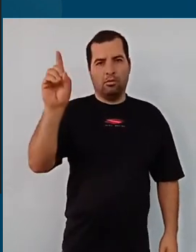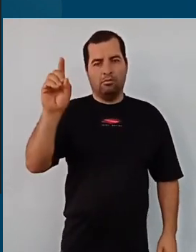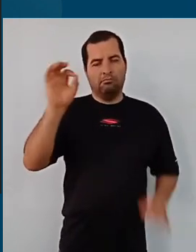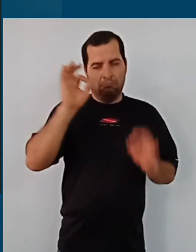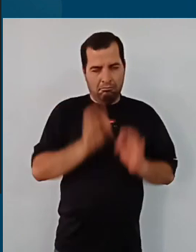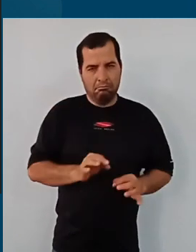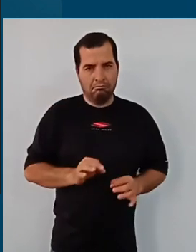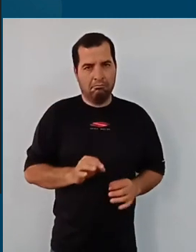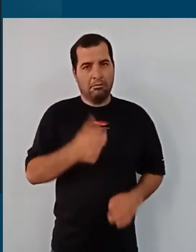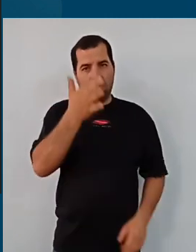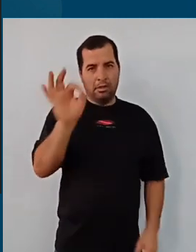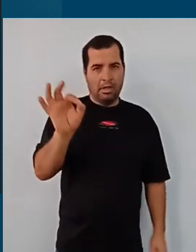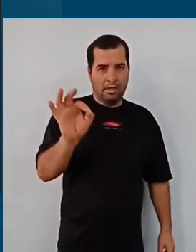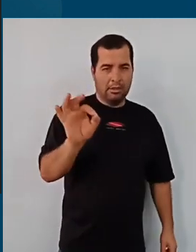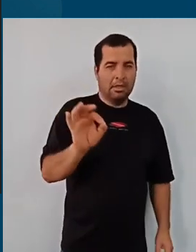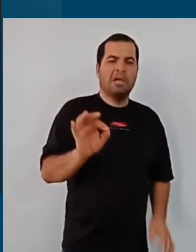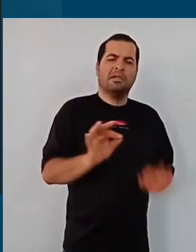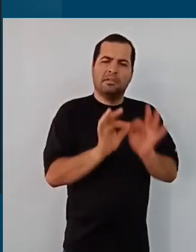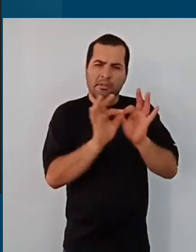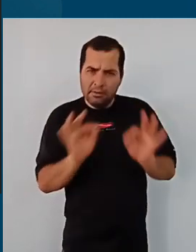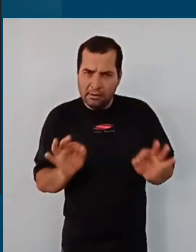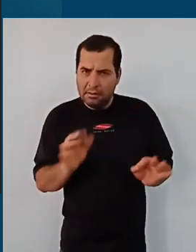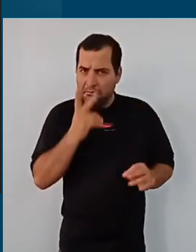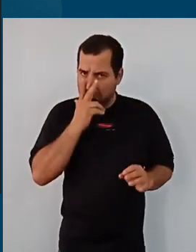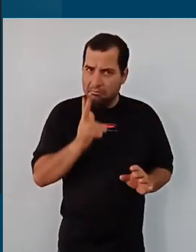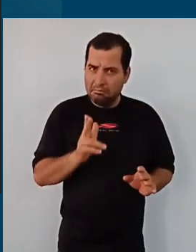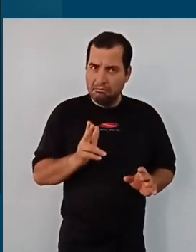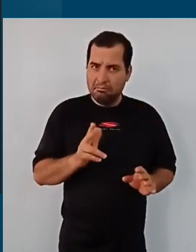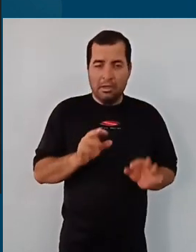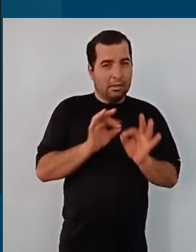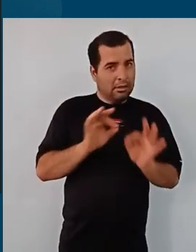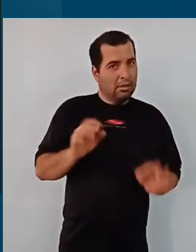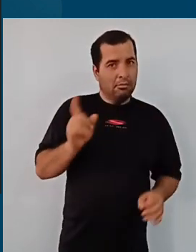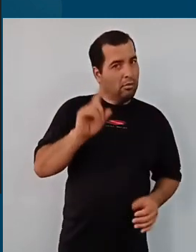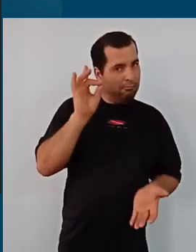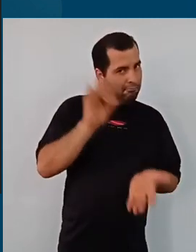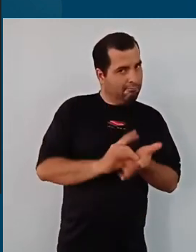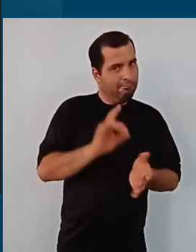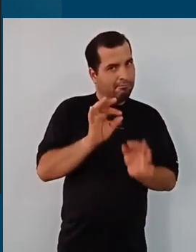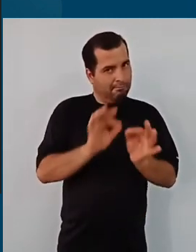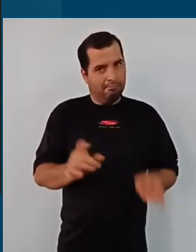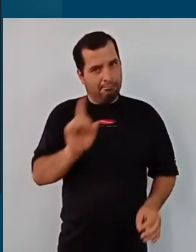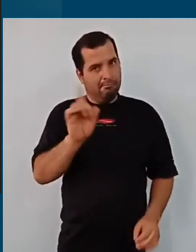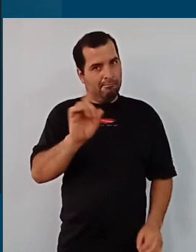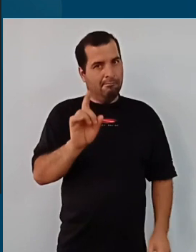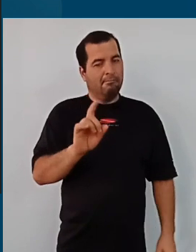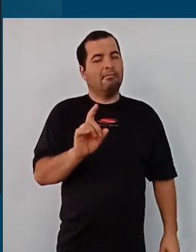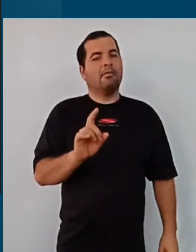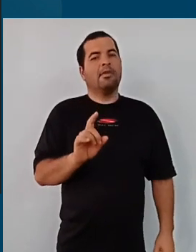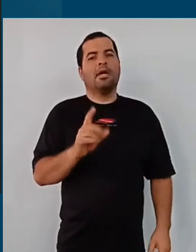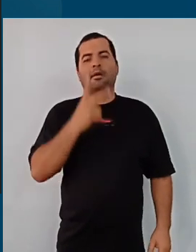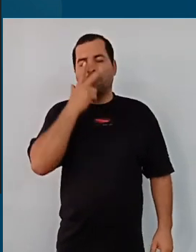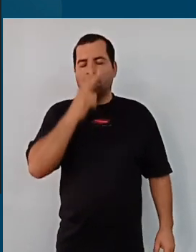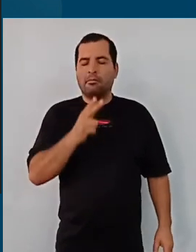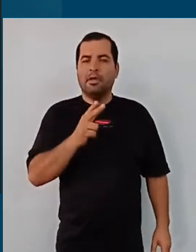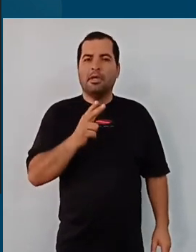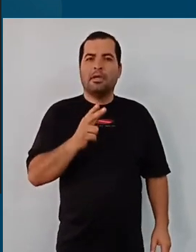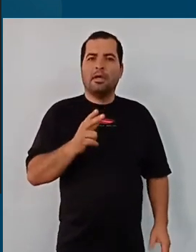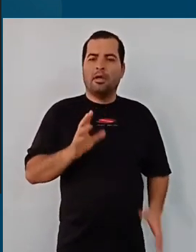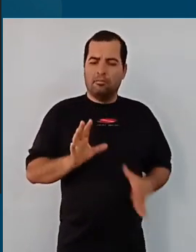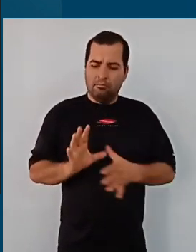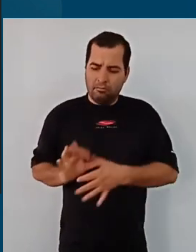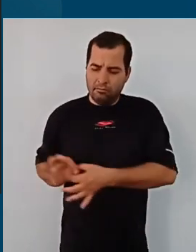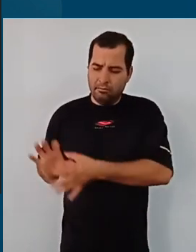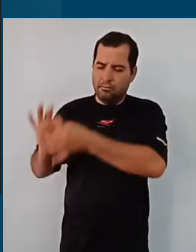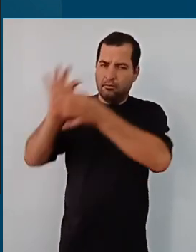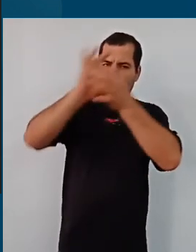As 10 competências, por mais simples que sejam, apesar de não serem realmente simples, elas tentam abarcar